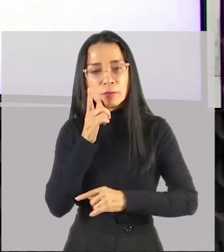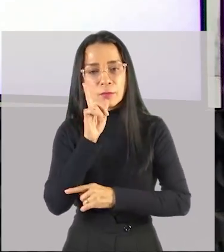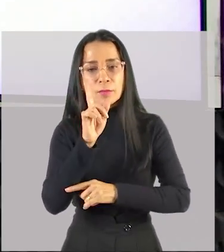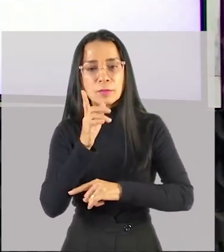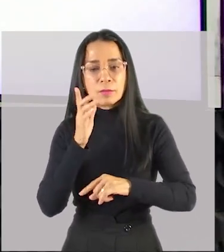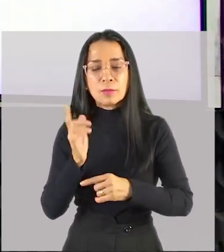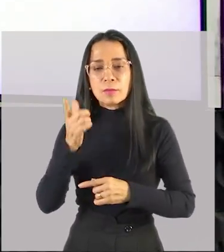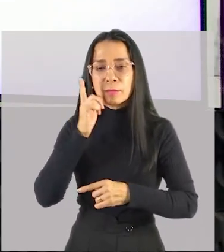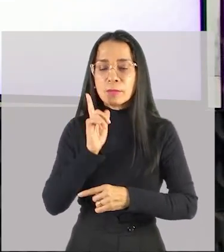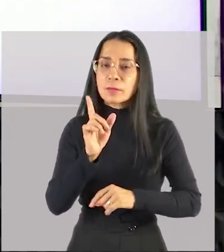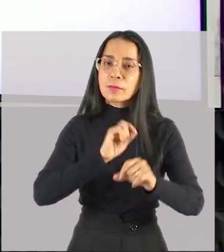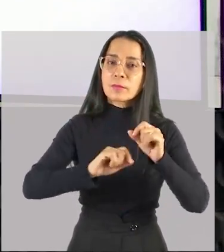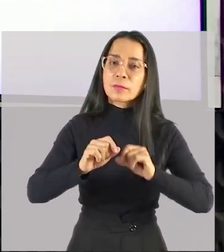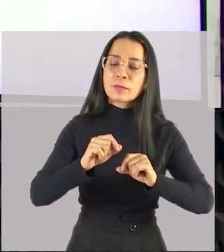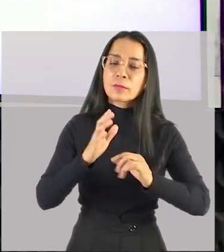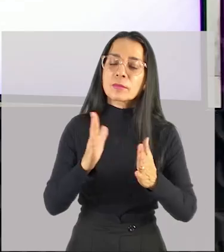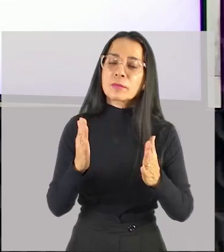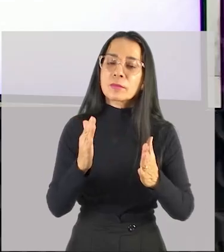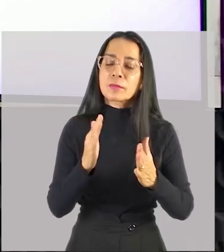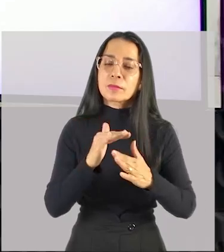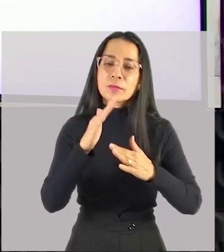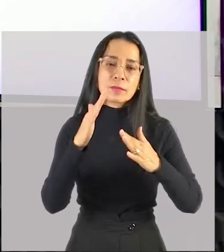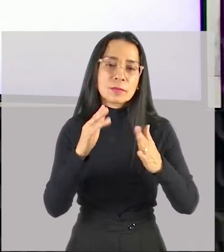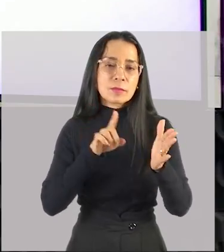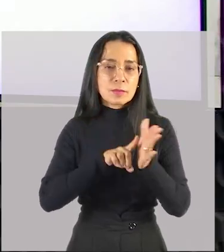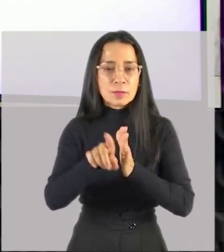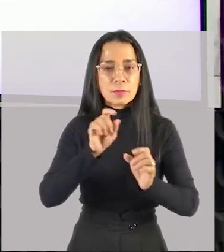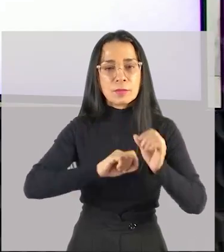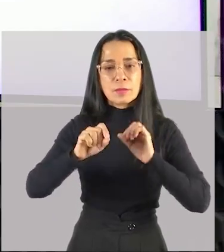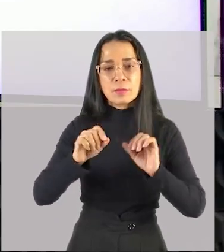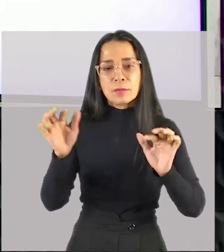acertar todas as questões sobre filosofia medieval